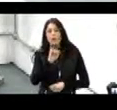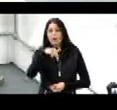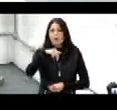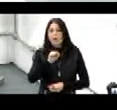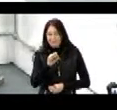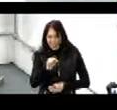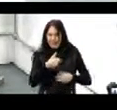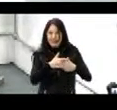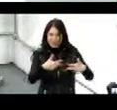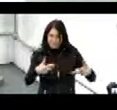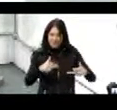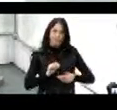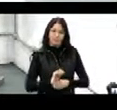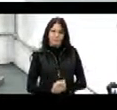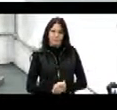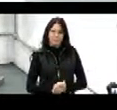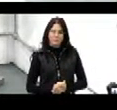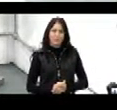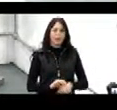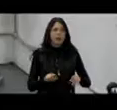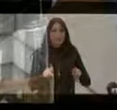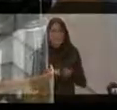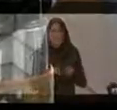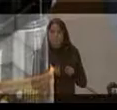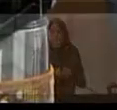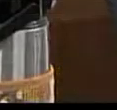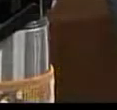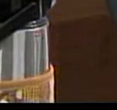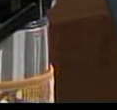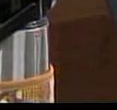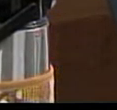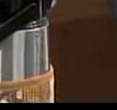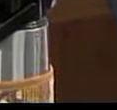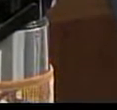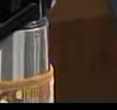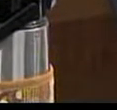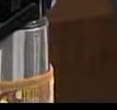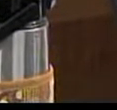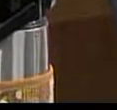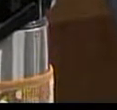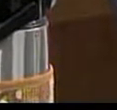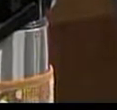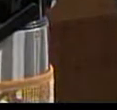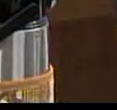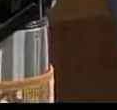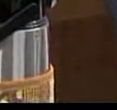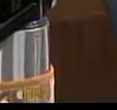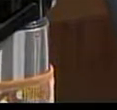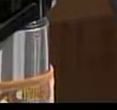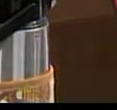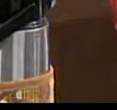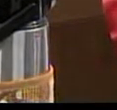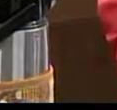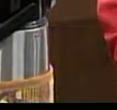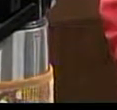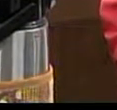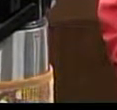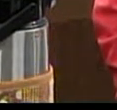Indicamos ao Poder Executivo Municipal a disponibilização de bicicletas adaptadas para as pessoas com deficiência na estação de